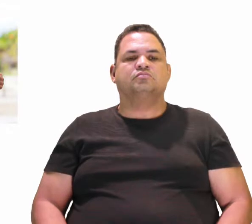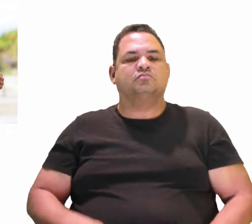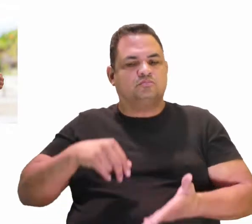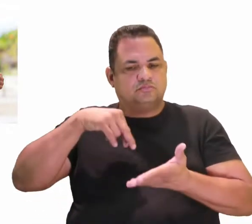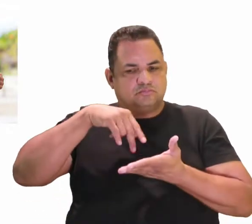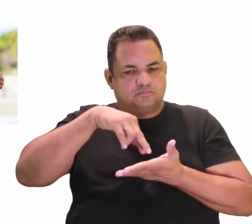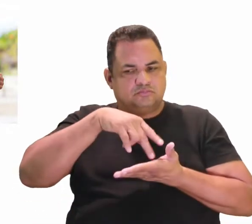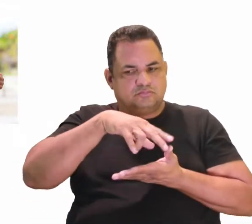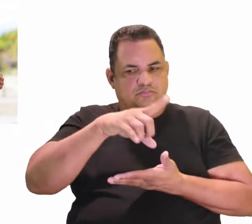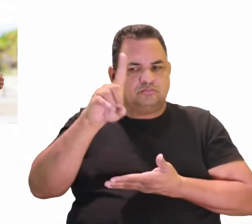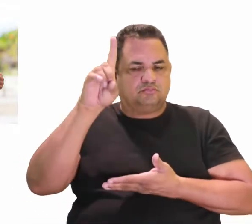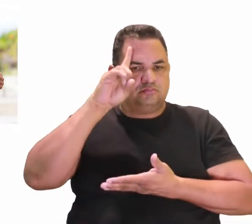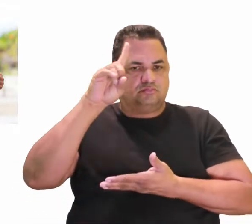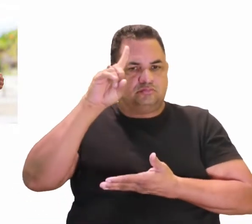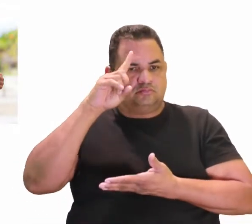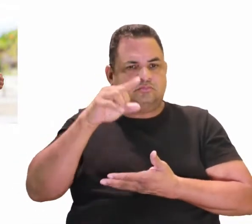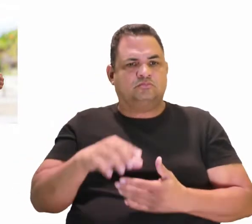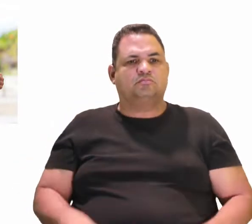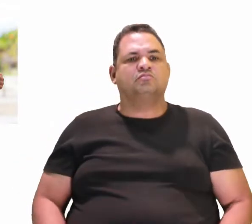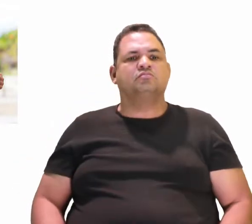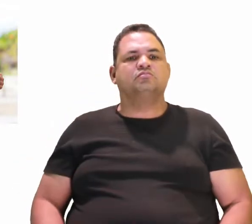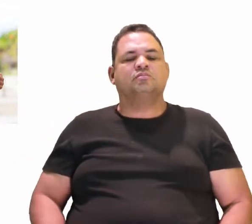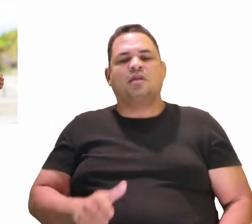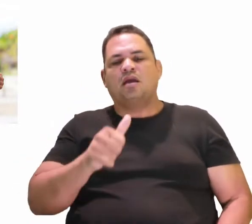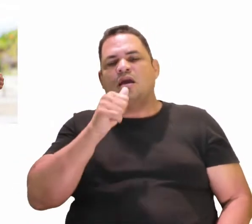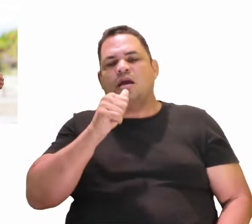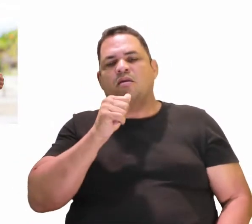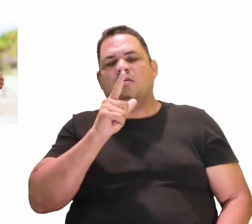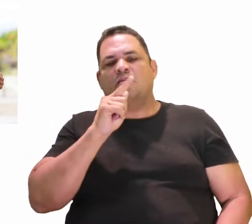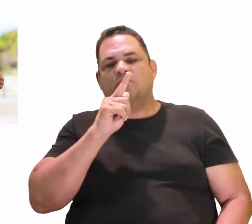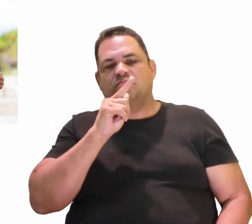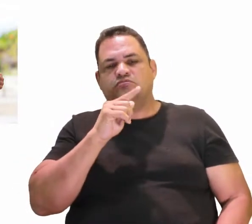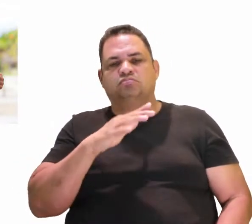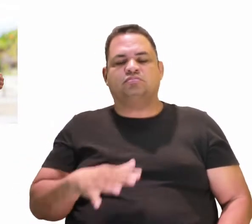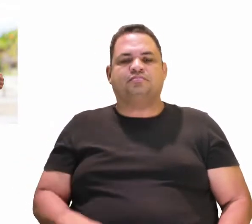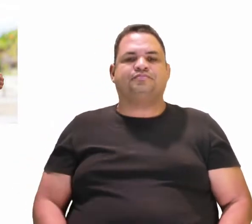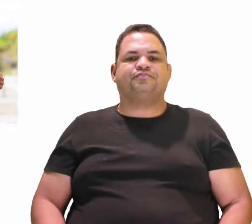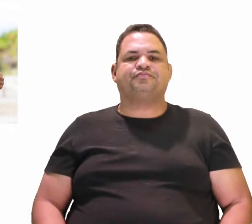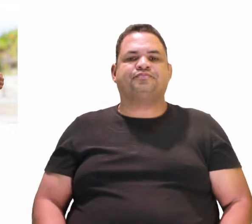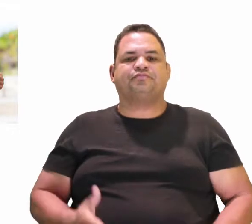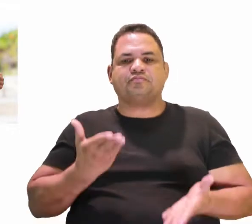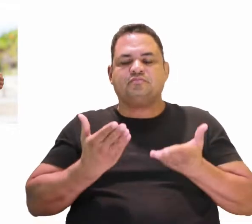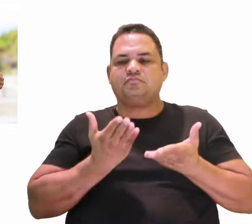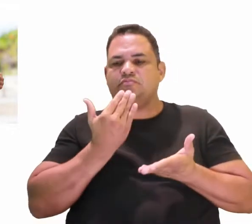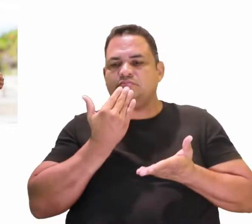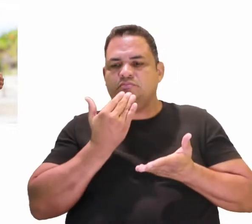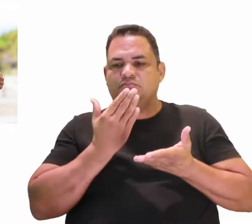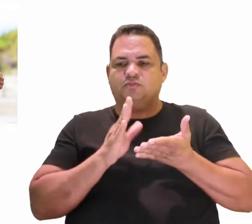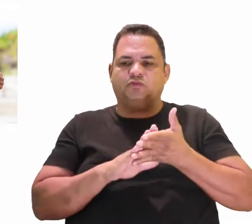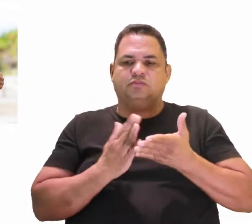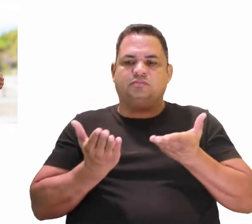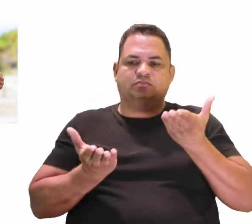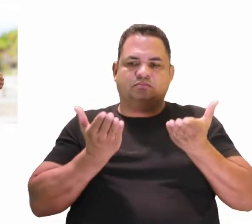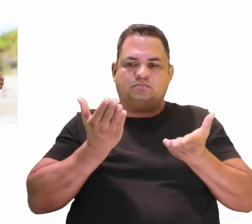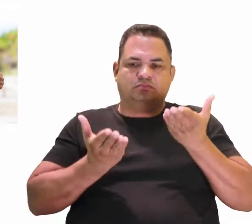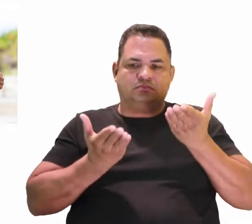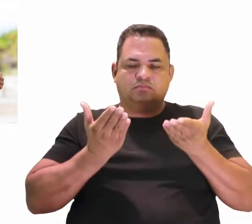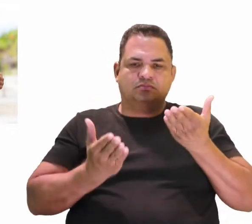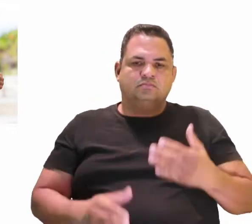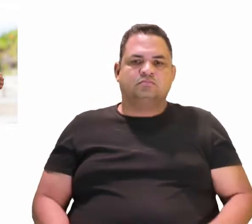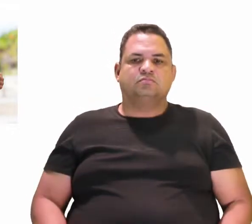fazer a caminhada, drink water, beber água, have a balanced diet, ter uma dieta